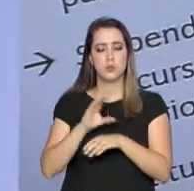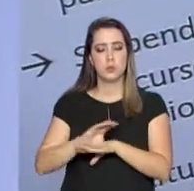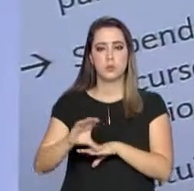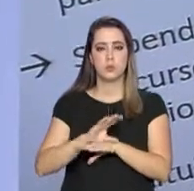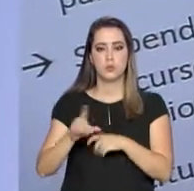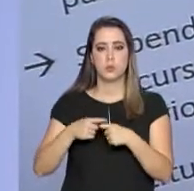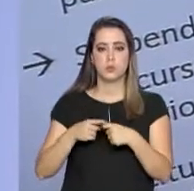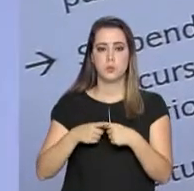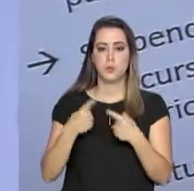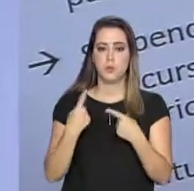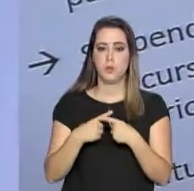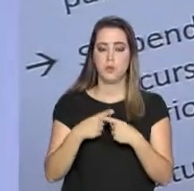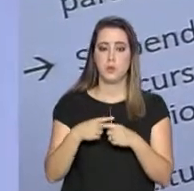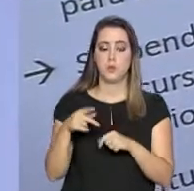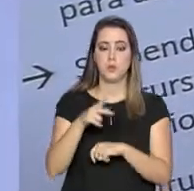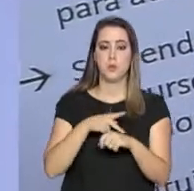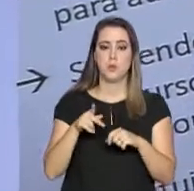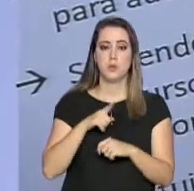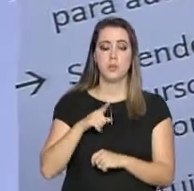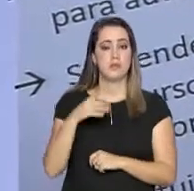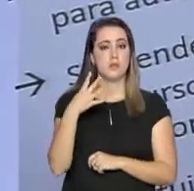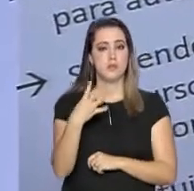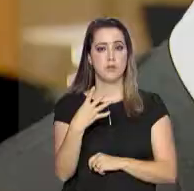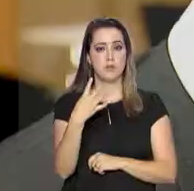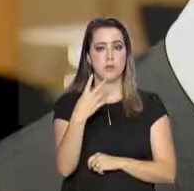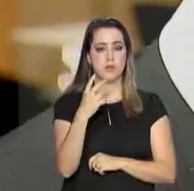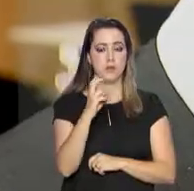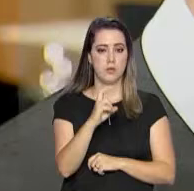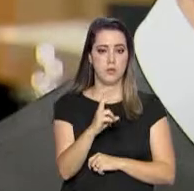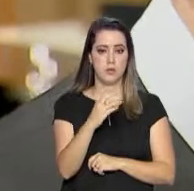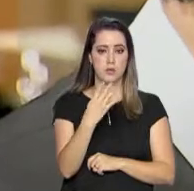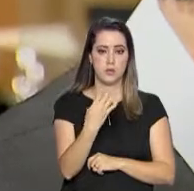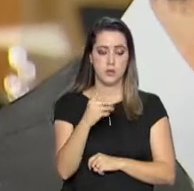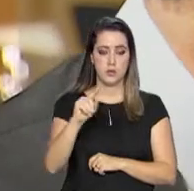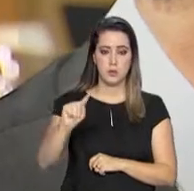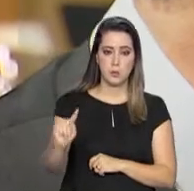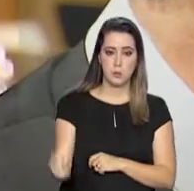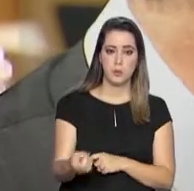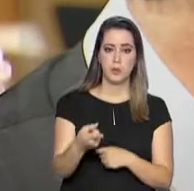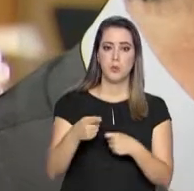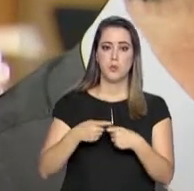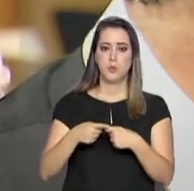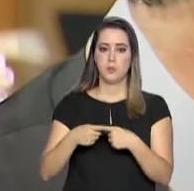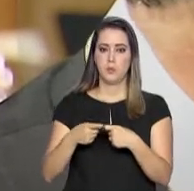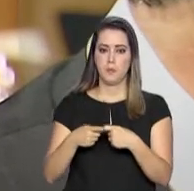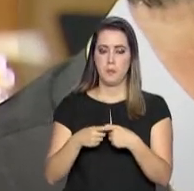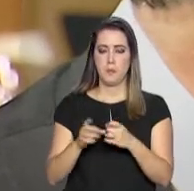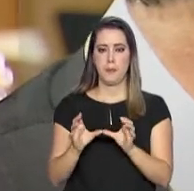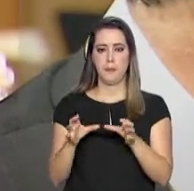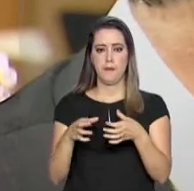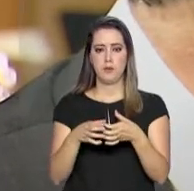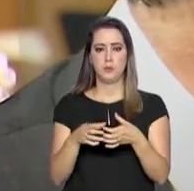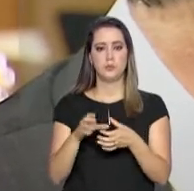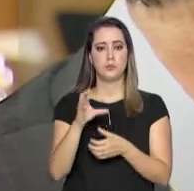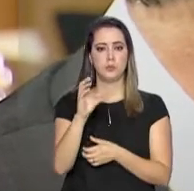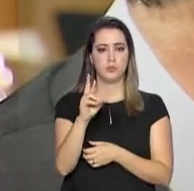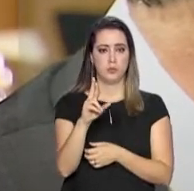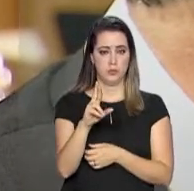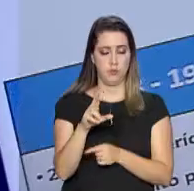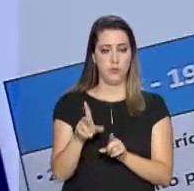o país tem 454 mil médicos cadastrados nos órgãos de classe as